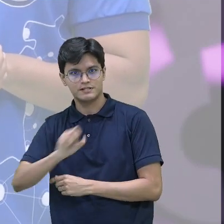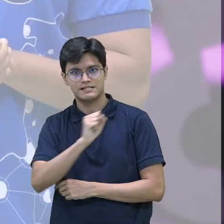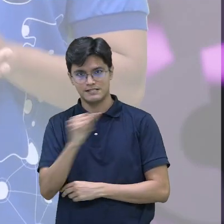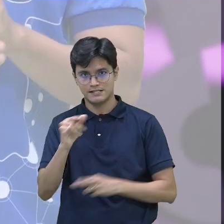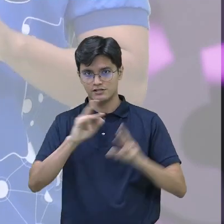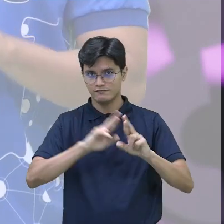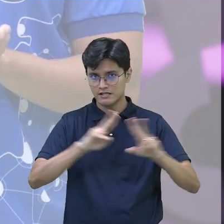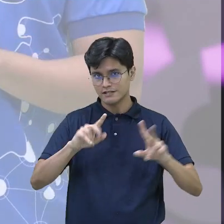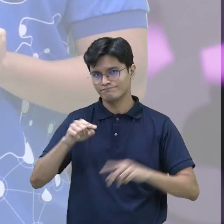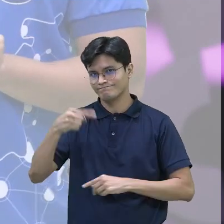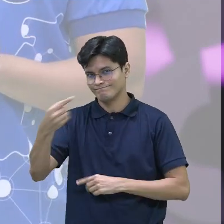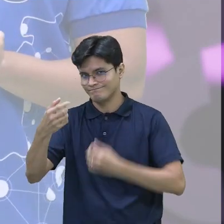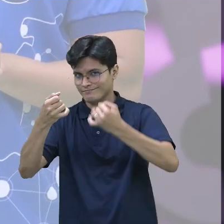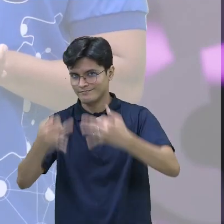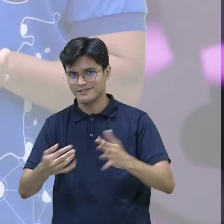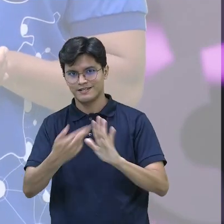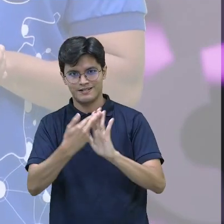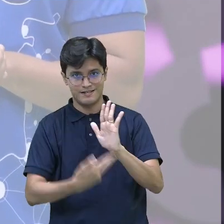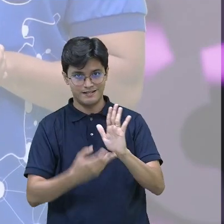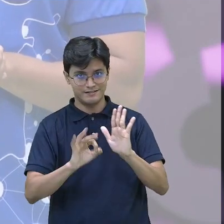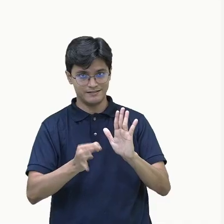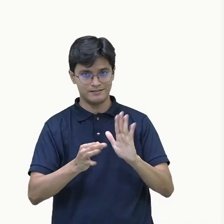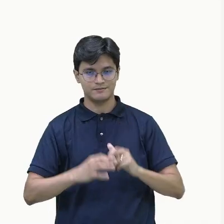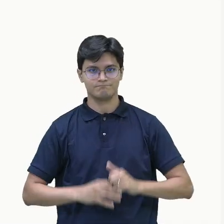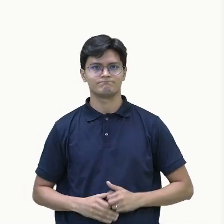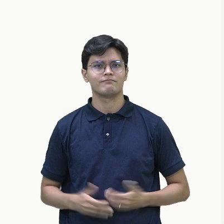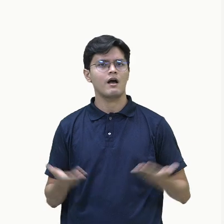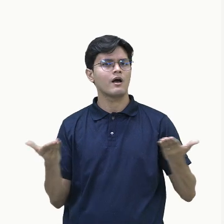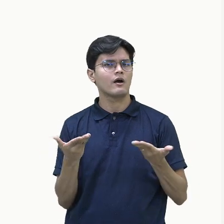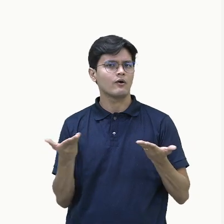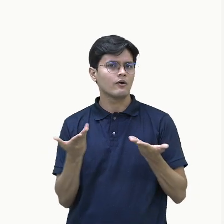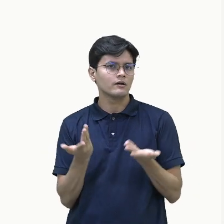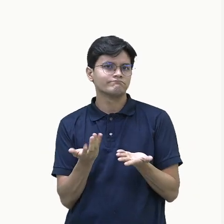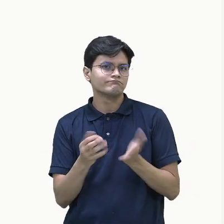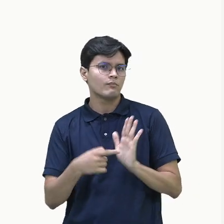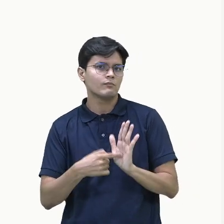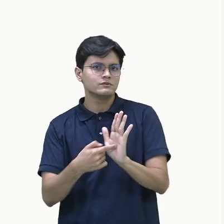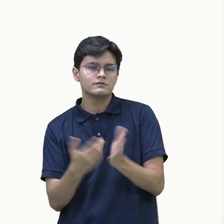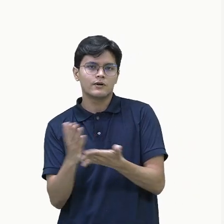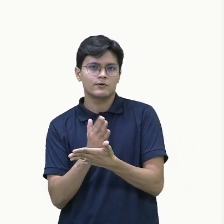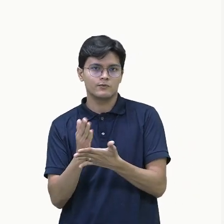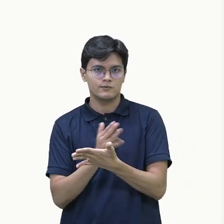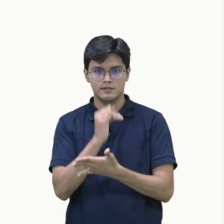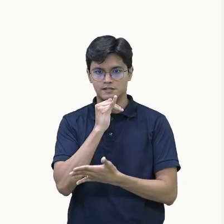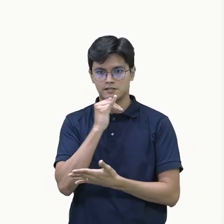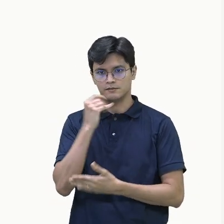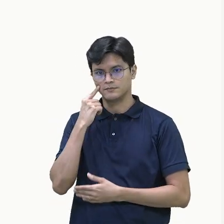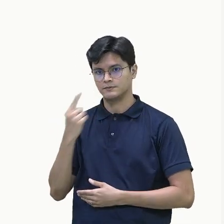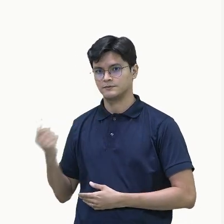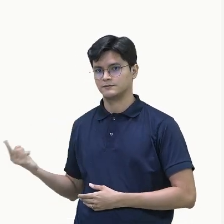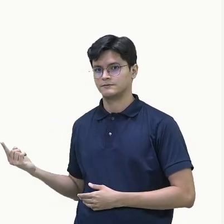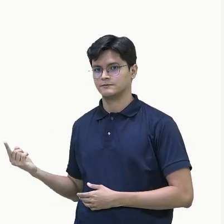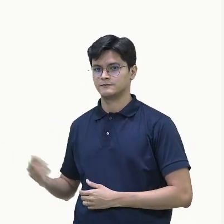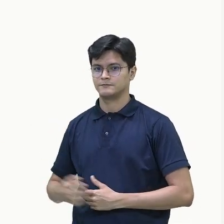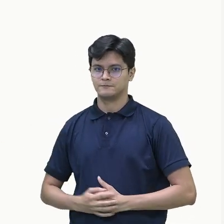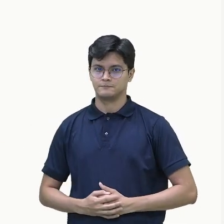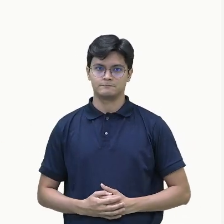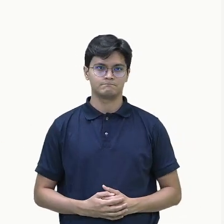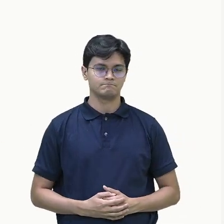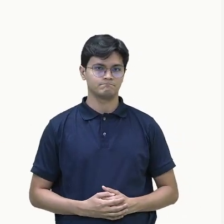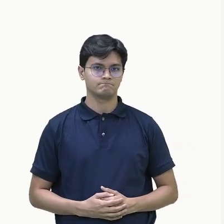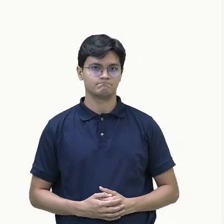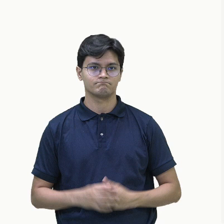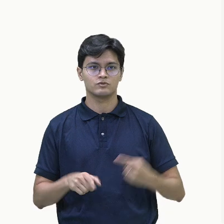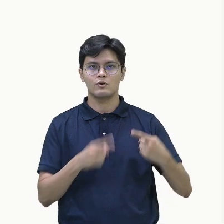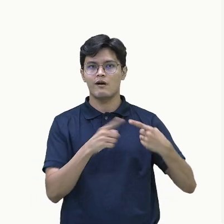tá bom? Então, acompanhe comigo na tela alguns exemplos. Então, muito bem, ó. Na alternativa A,